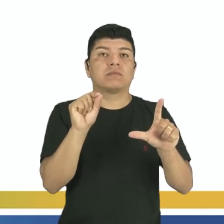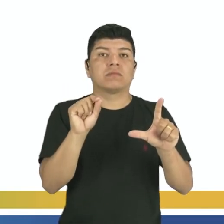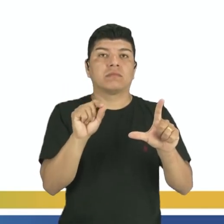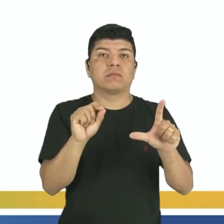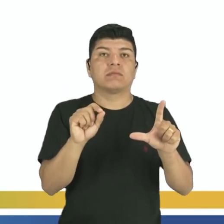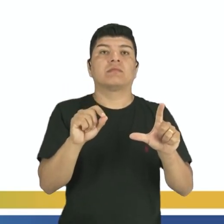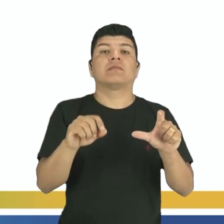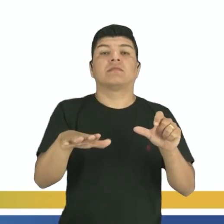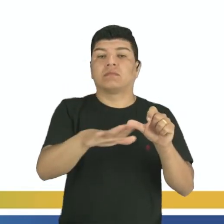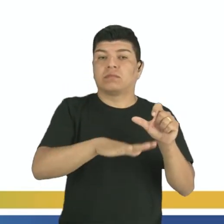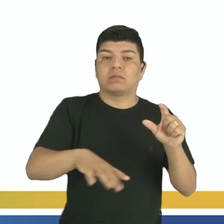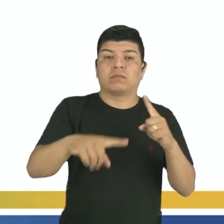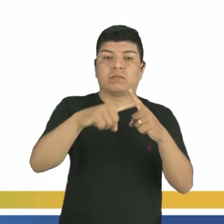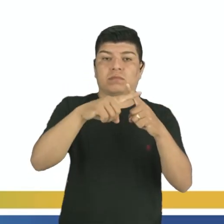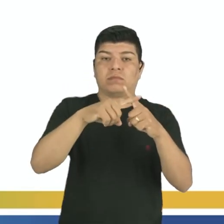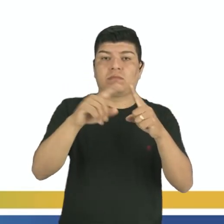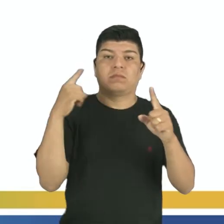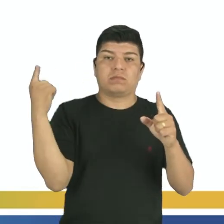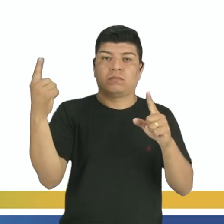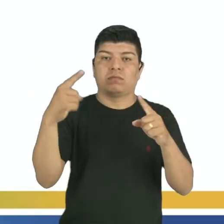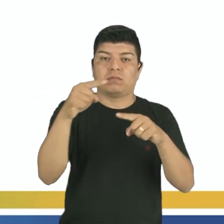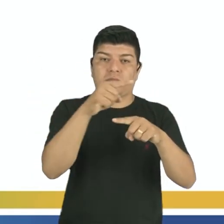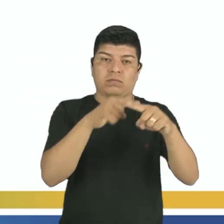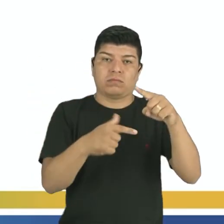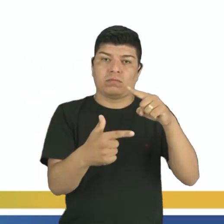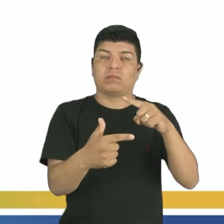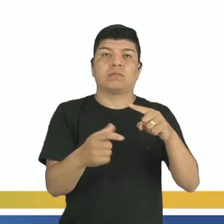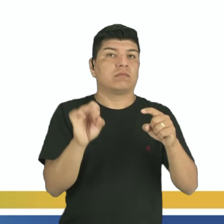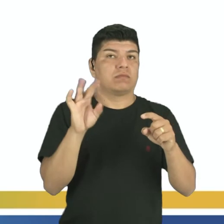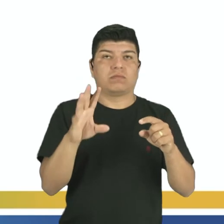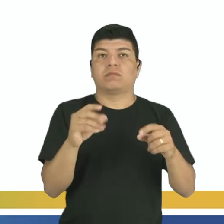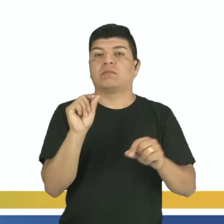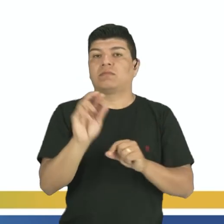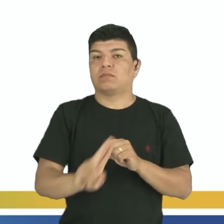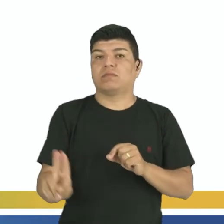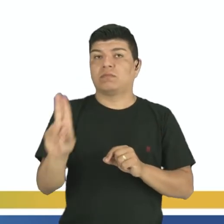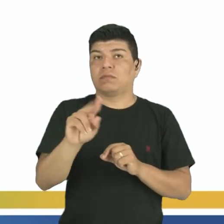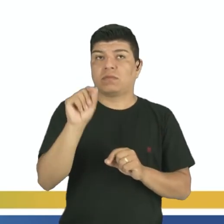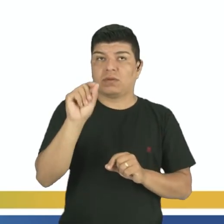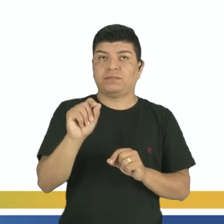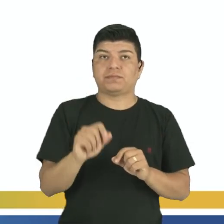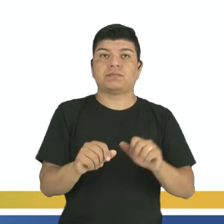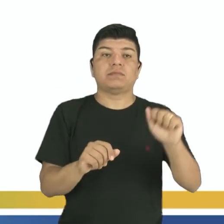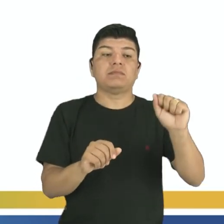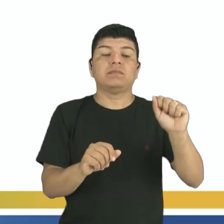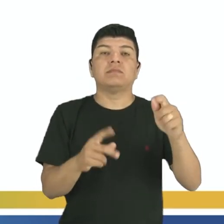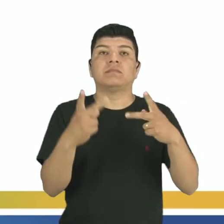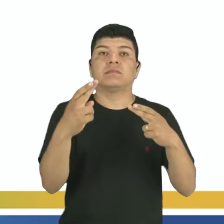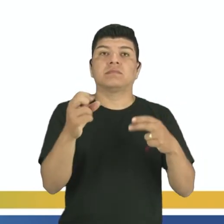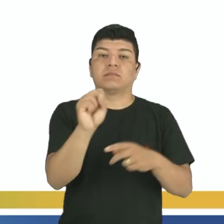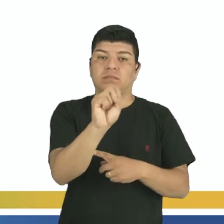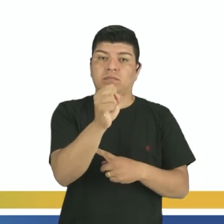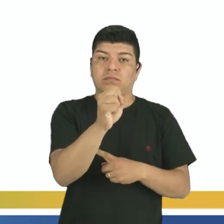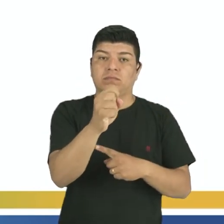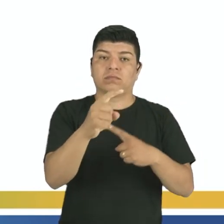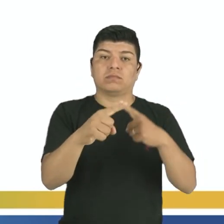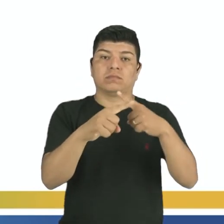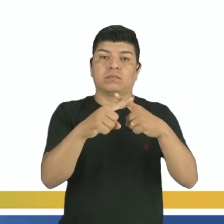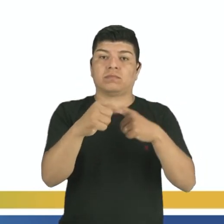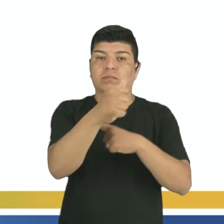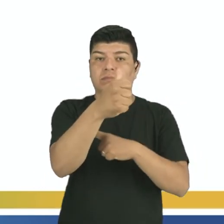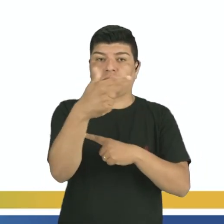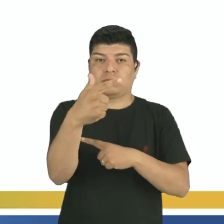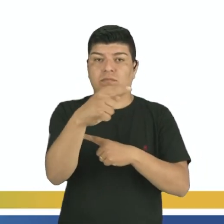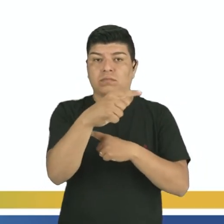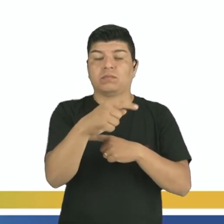É base vezes altura sobre 2. Então é só colocar na fórmula. Então a área desse triângulo vai ser 8 multiplicado